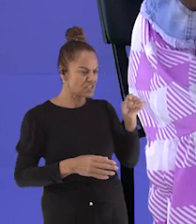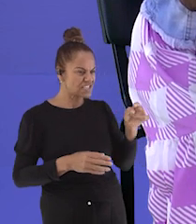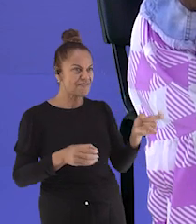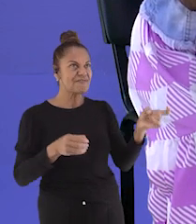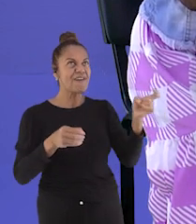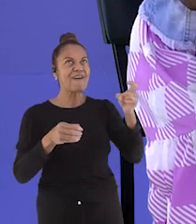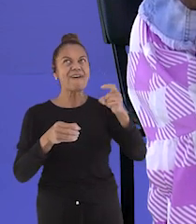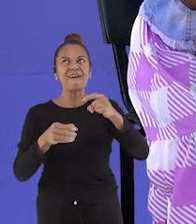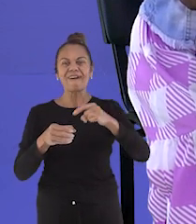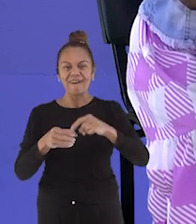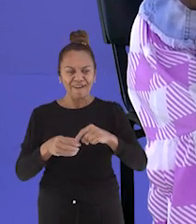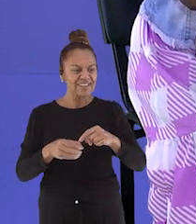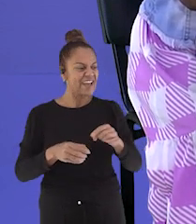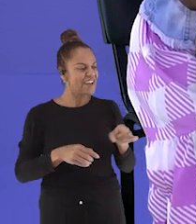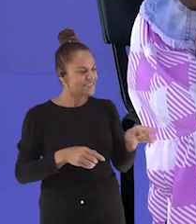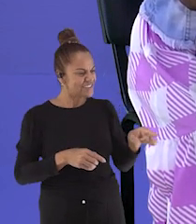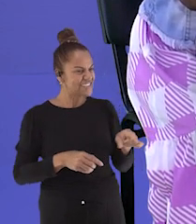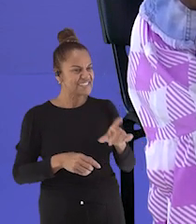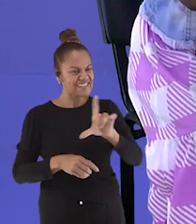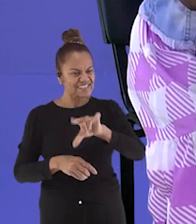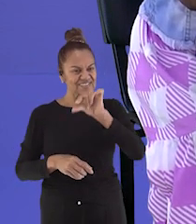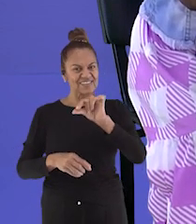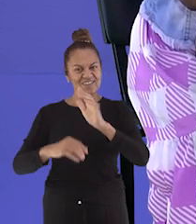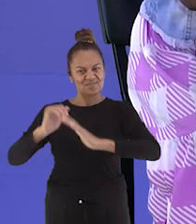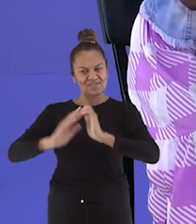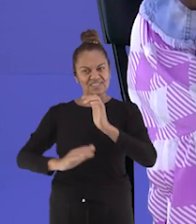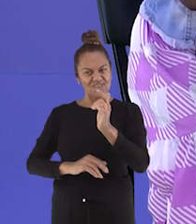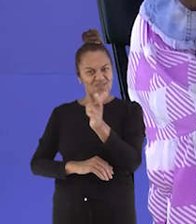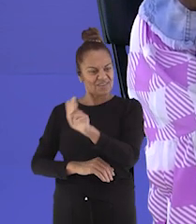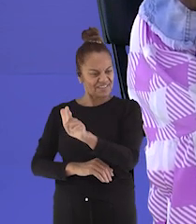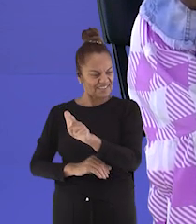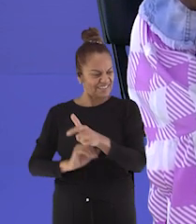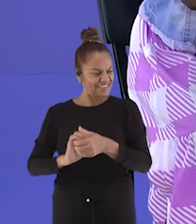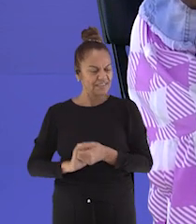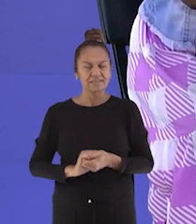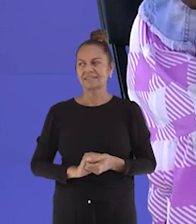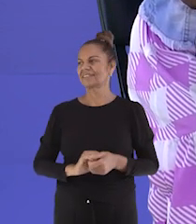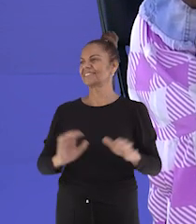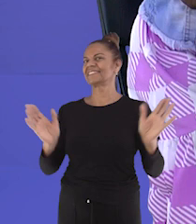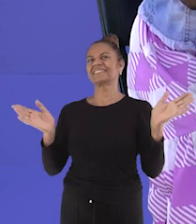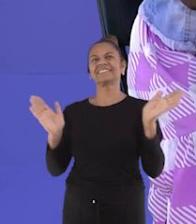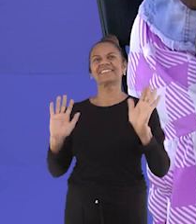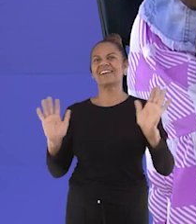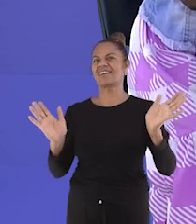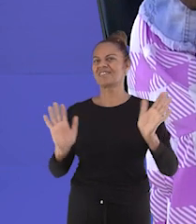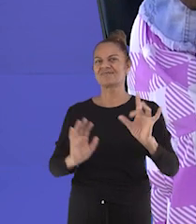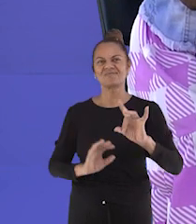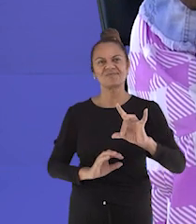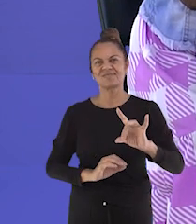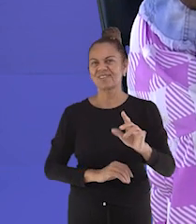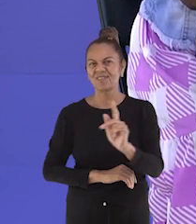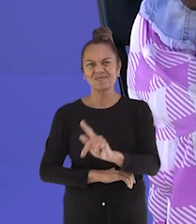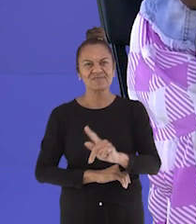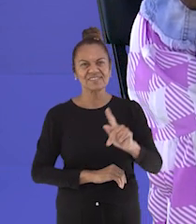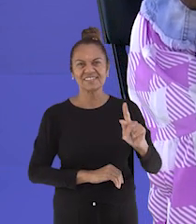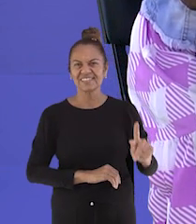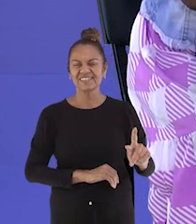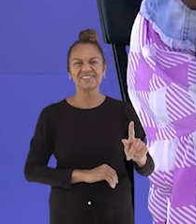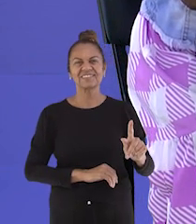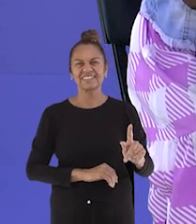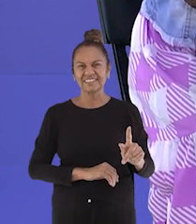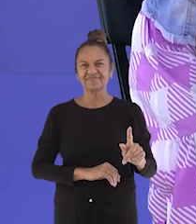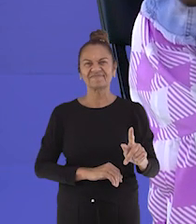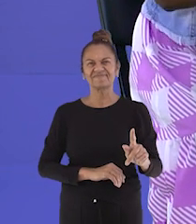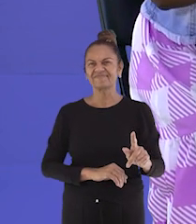Não, hoje não. Eu só amo ser professora, alfabetizar, ver